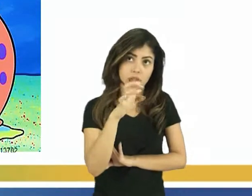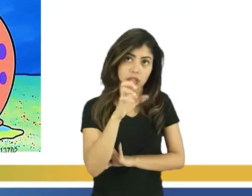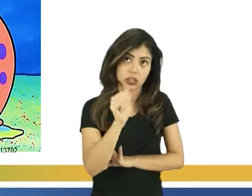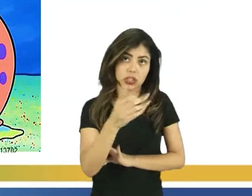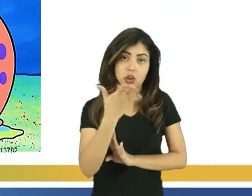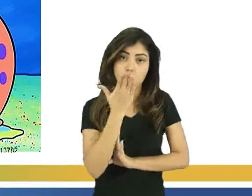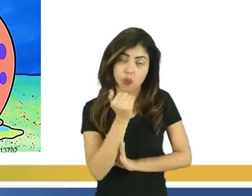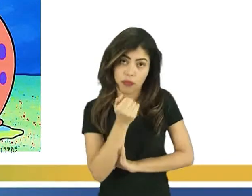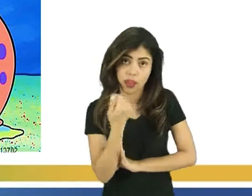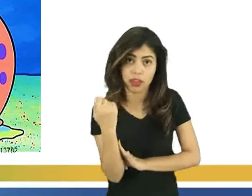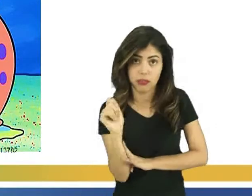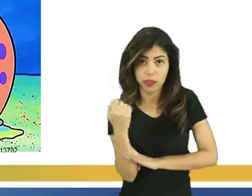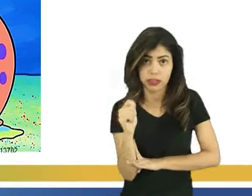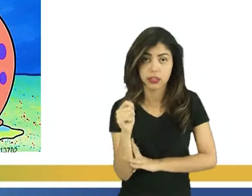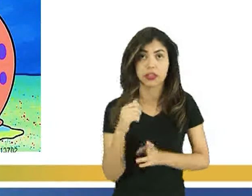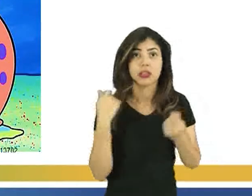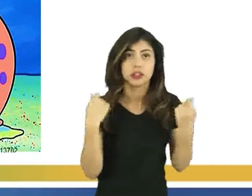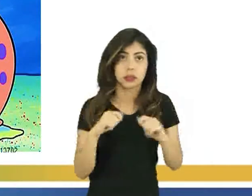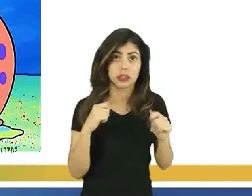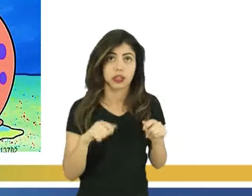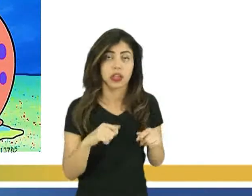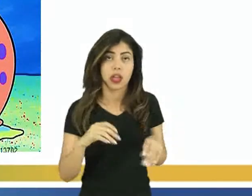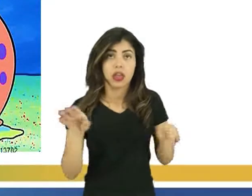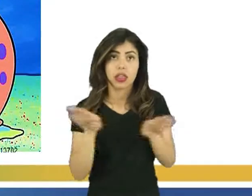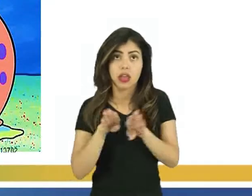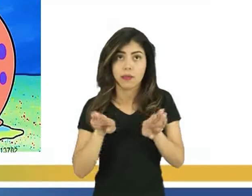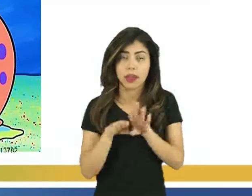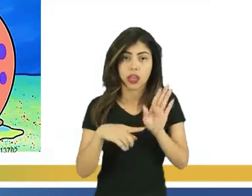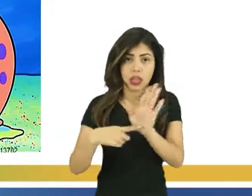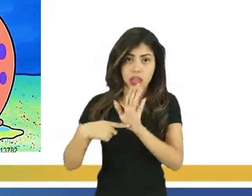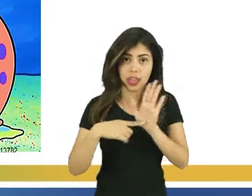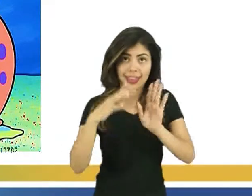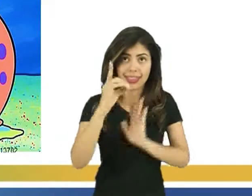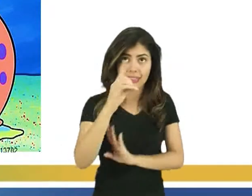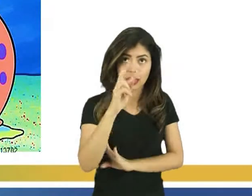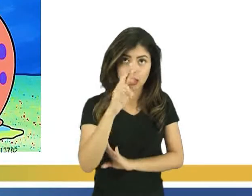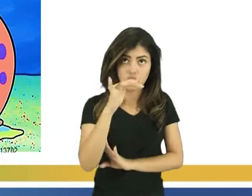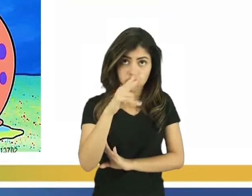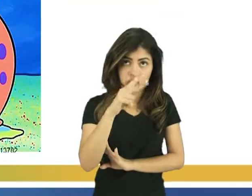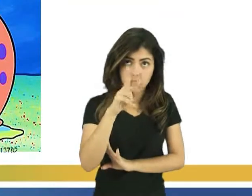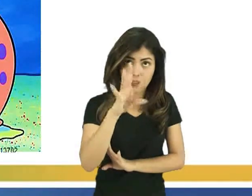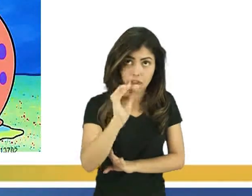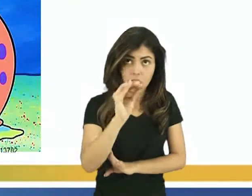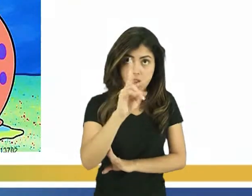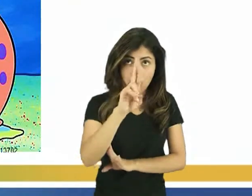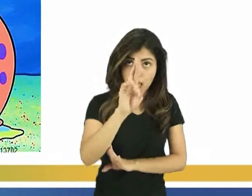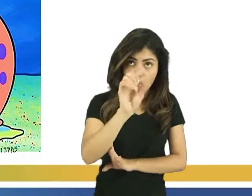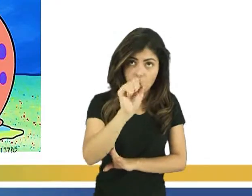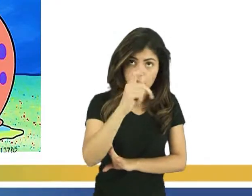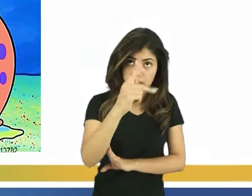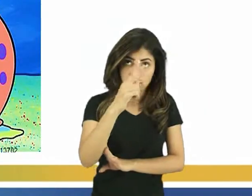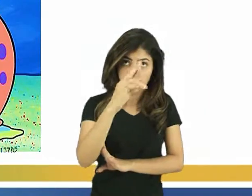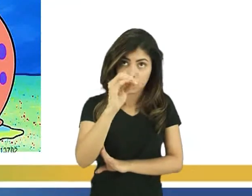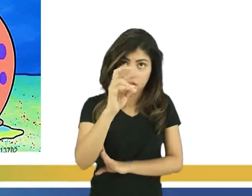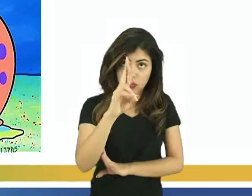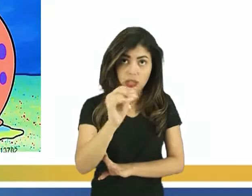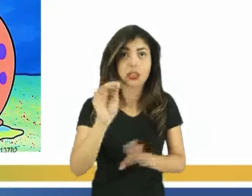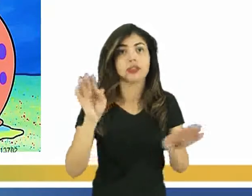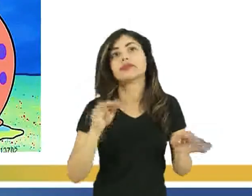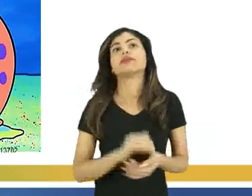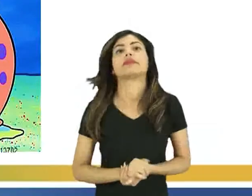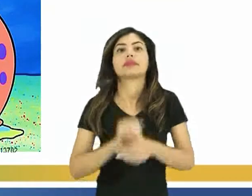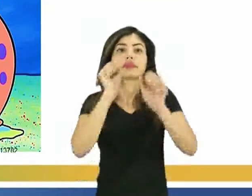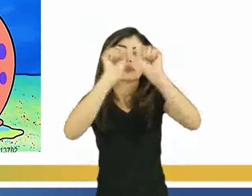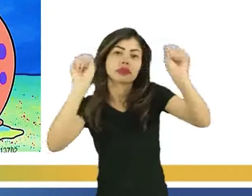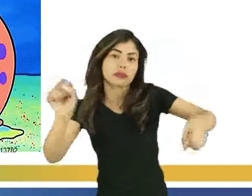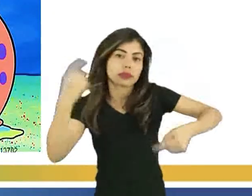que eles precisam. E eles são considerados animais detritívoros, tá? Raspadores e caçadores. E sobre o